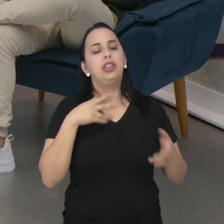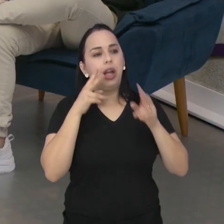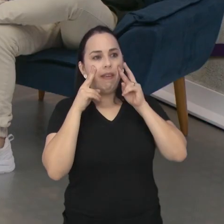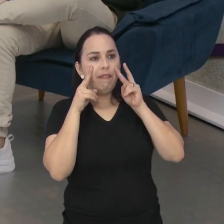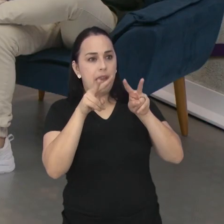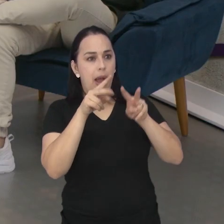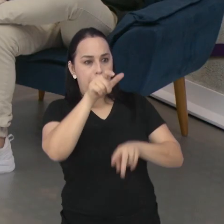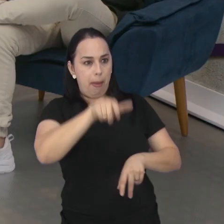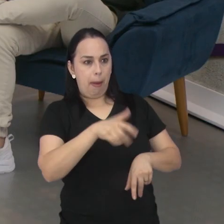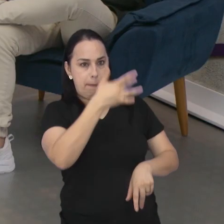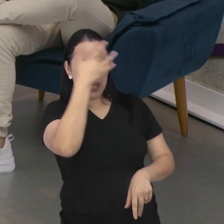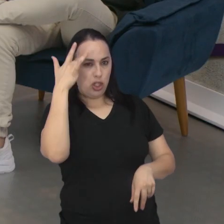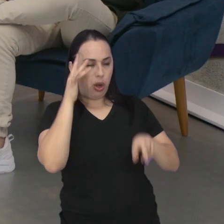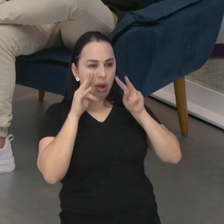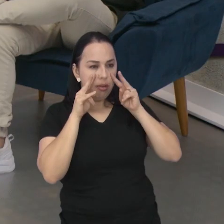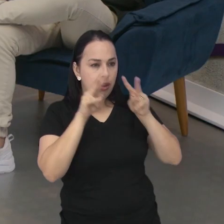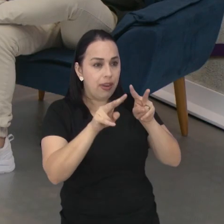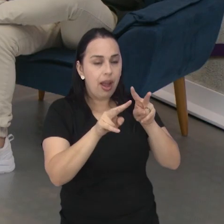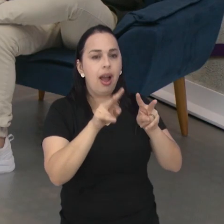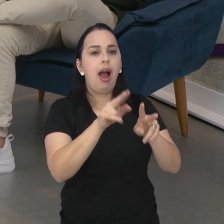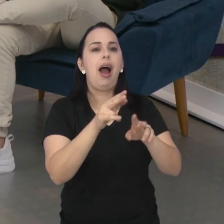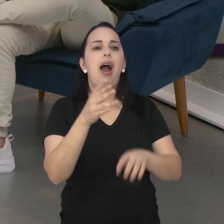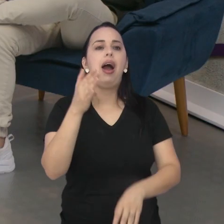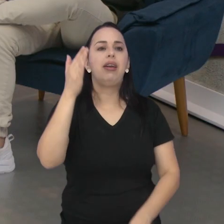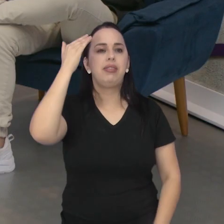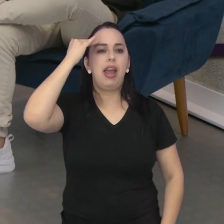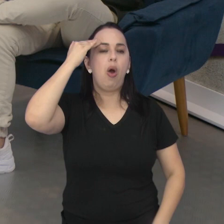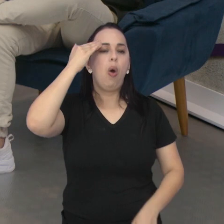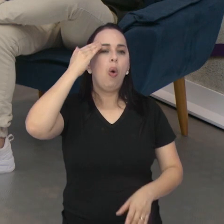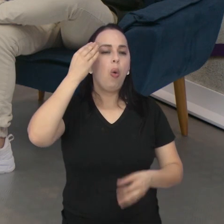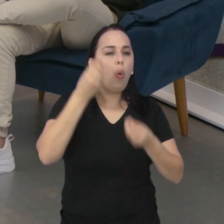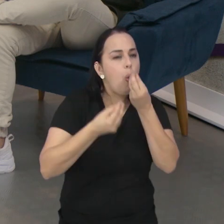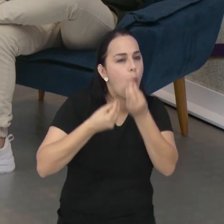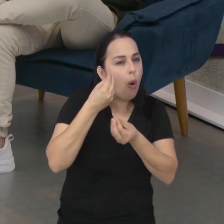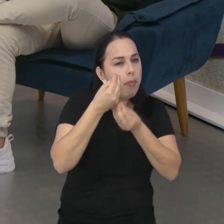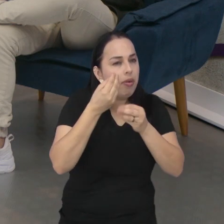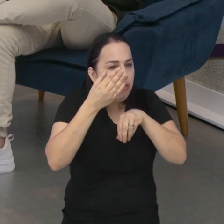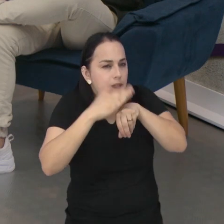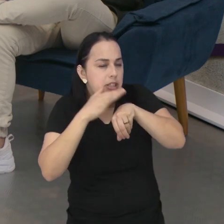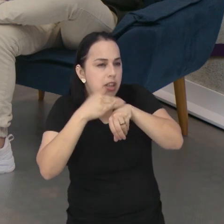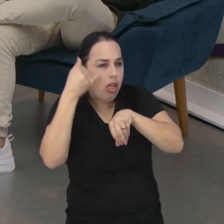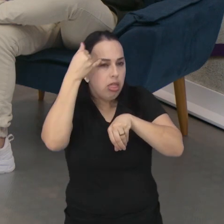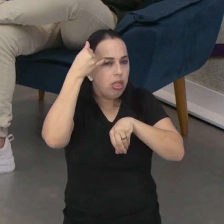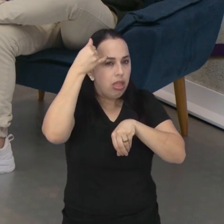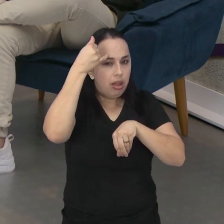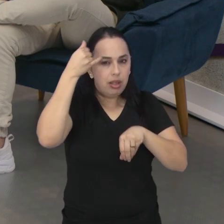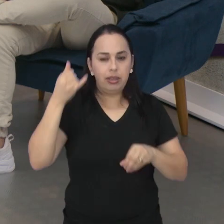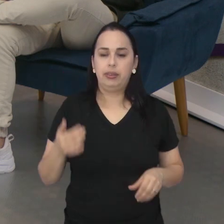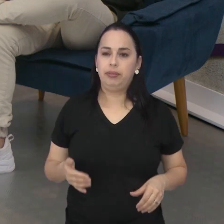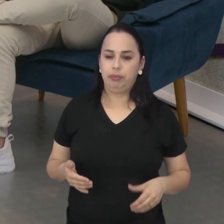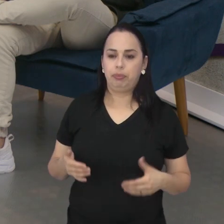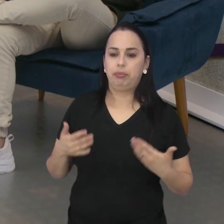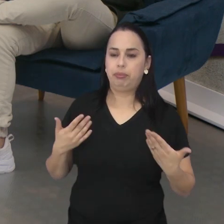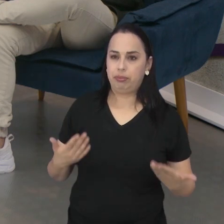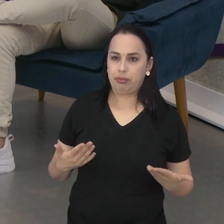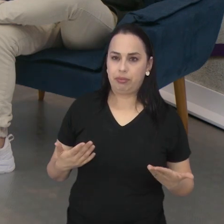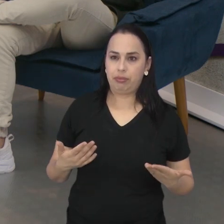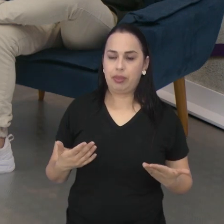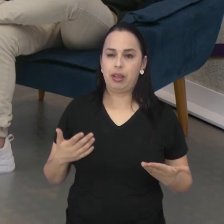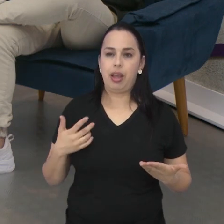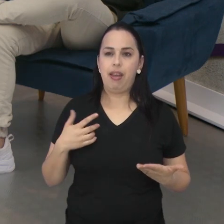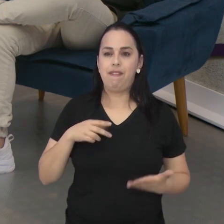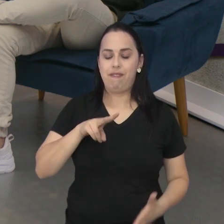não ficar todo mundo igual. É para ficar cada um com a sua individualidade. E é isso que a gente pode dizer